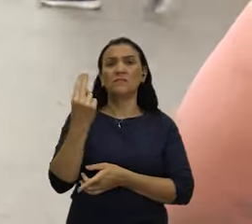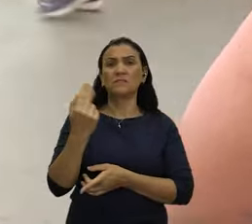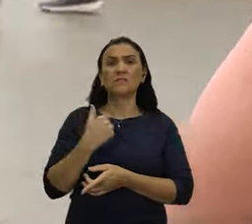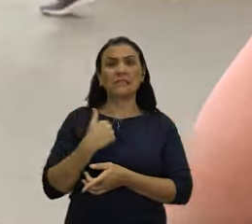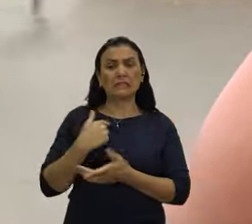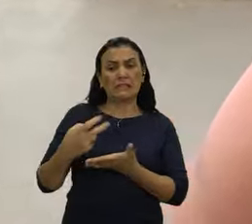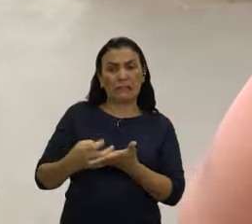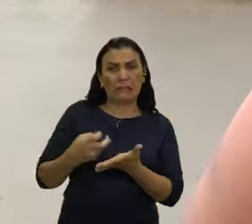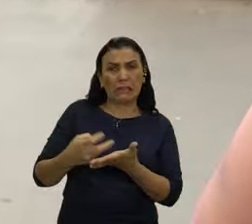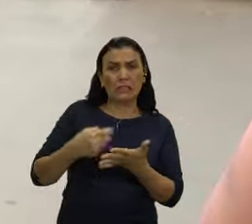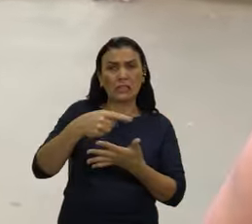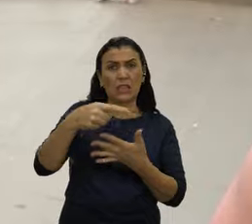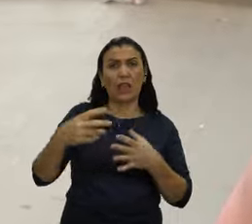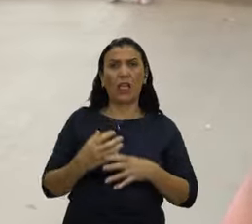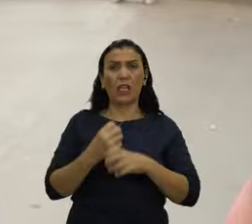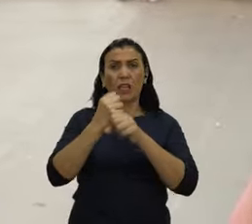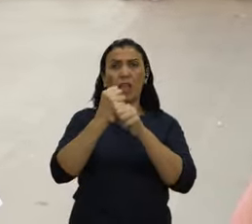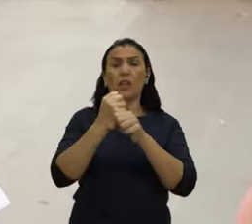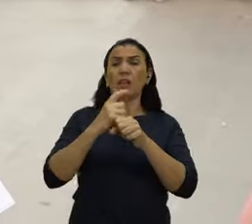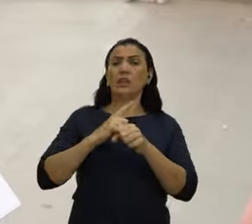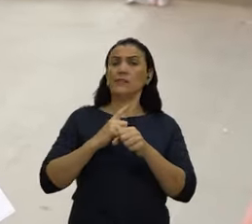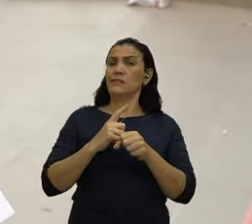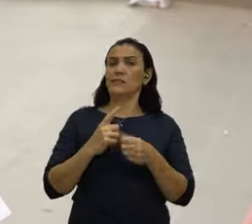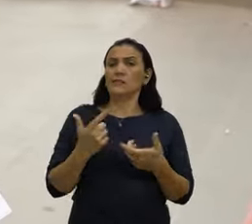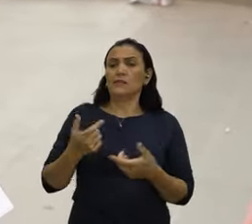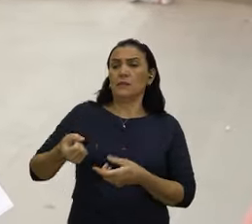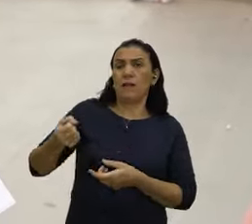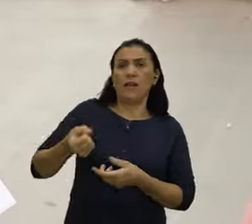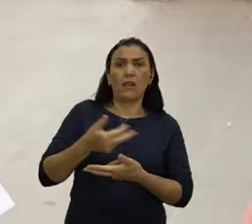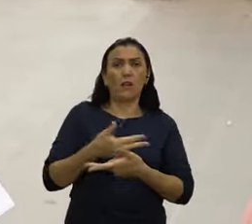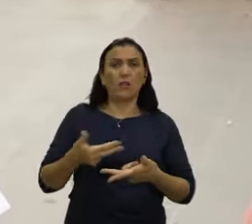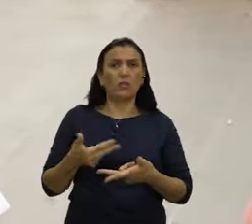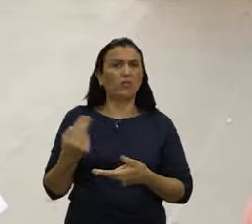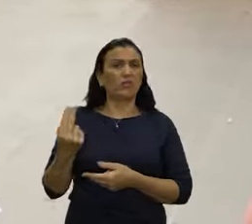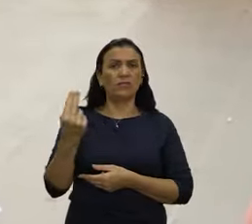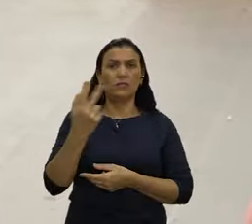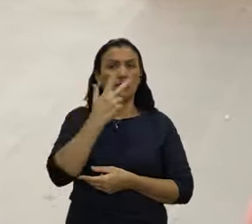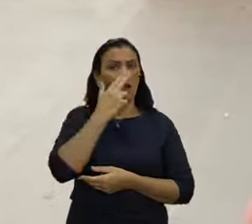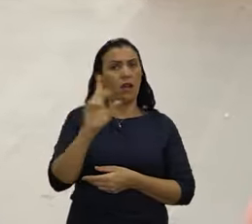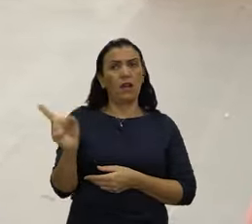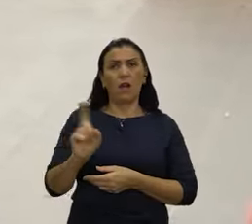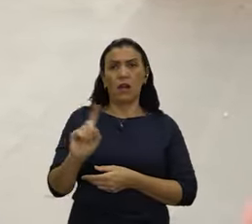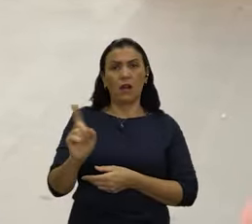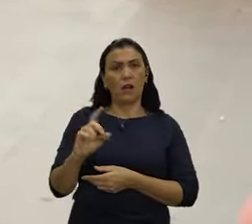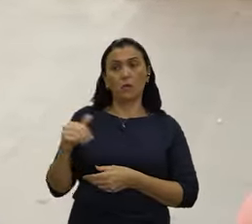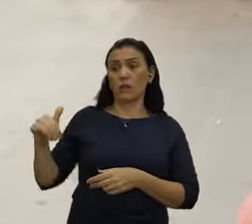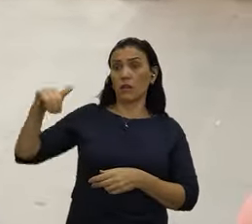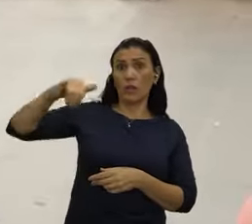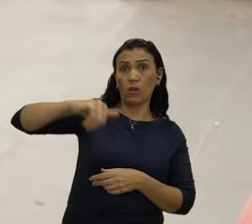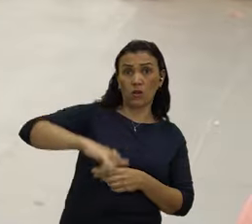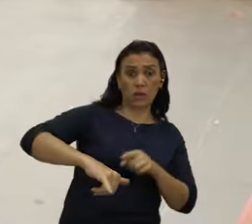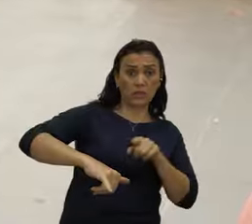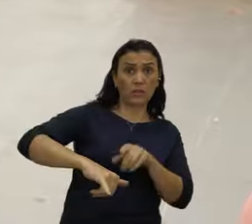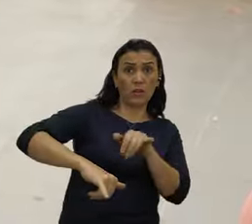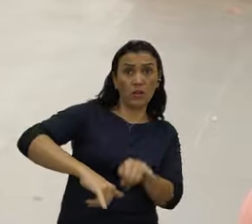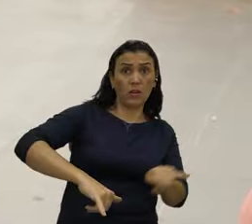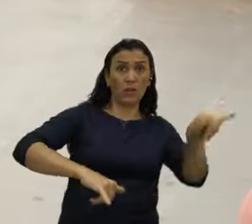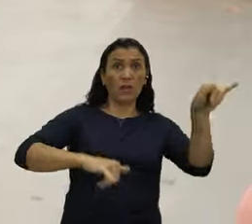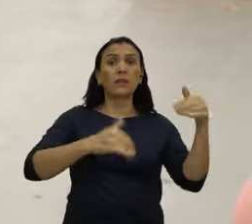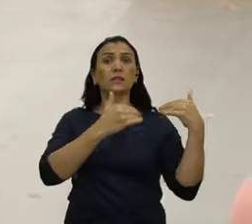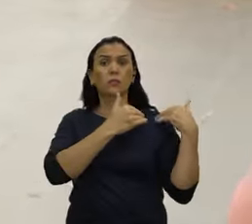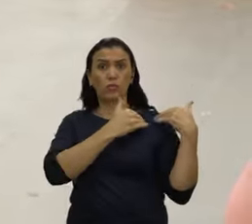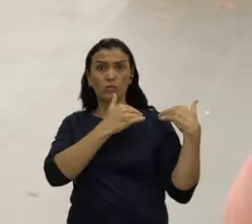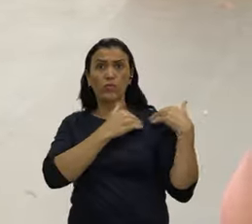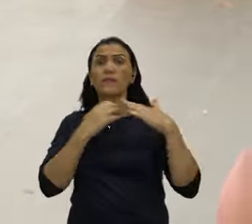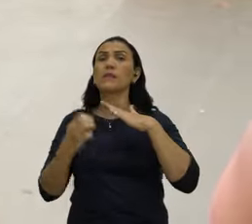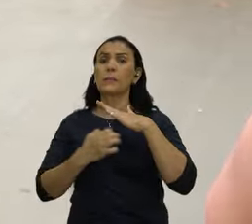algumas taxinhas também já que pagam de mala e tudo, então acho que não. Até porque a conexão é por conta deles